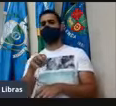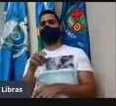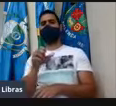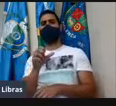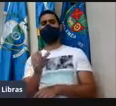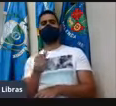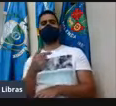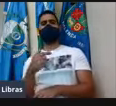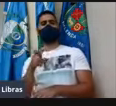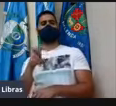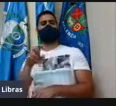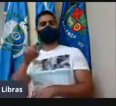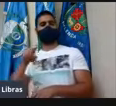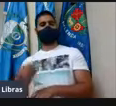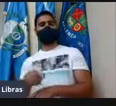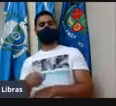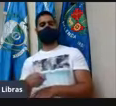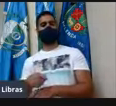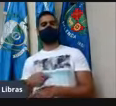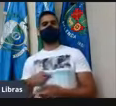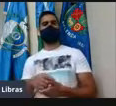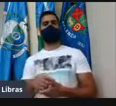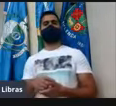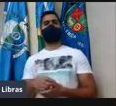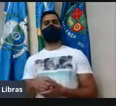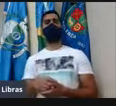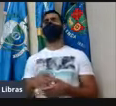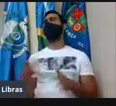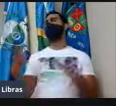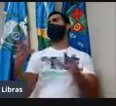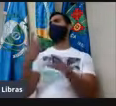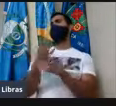R$ 4.675.000, totalizando